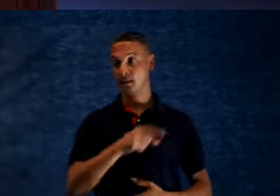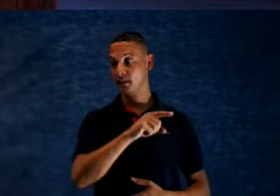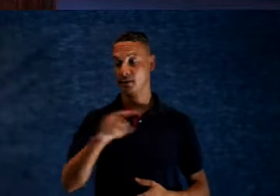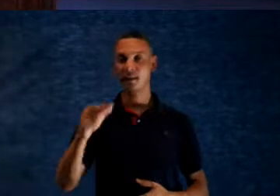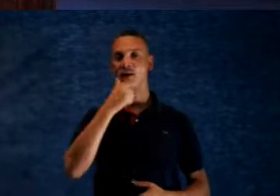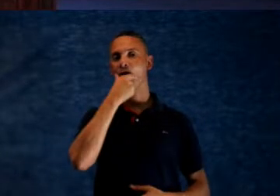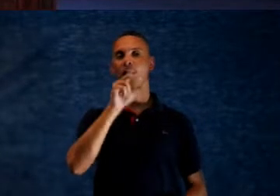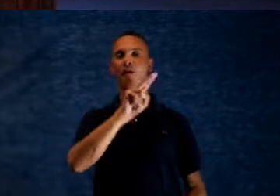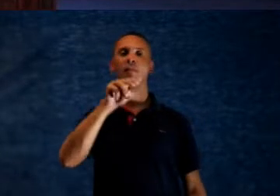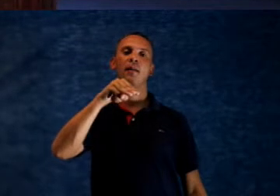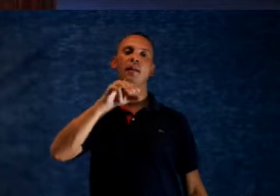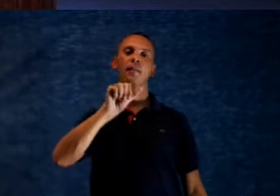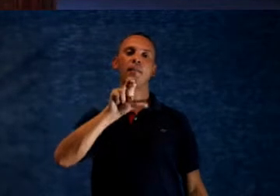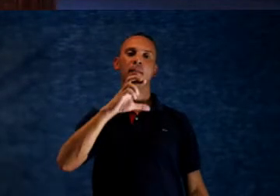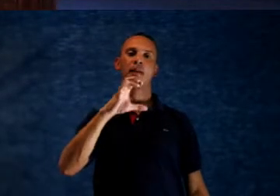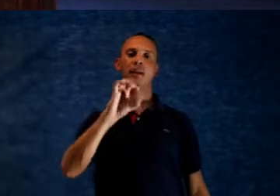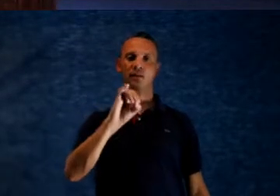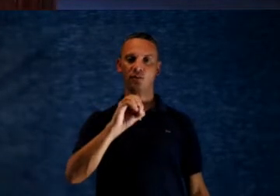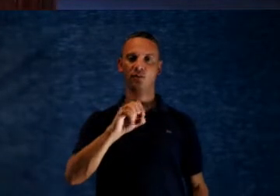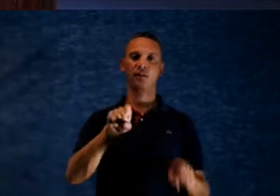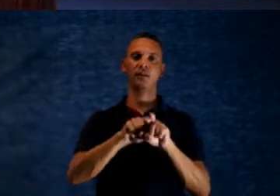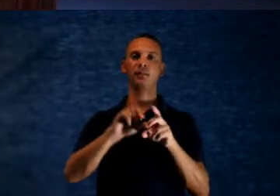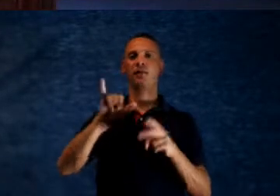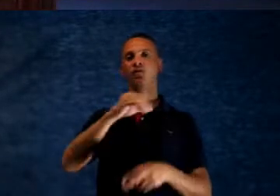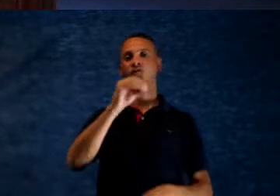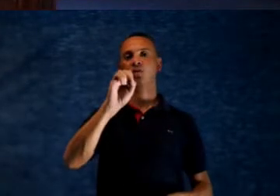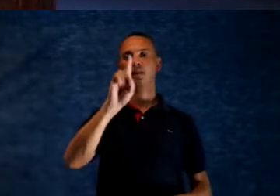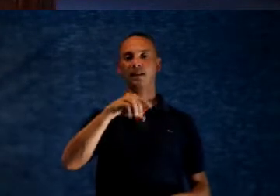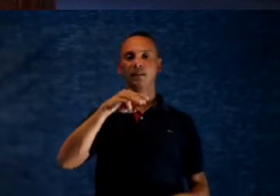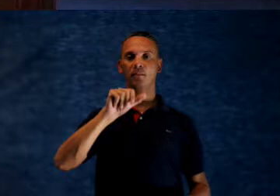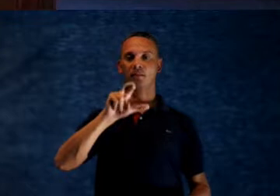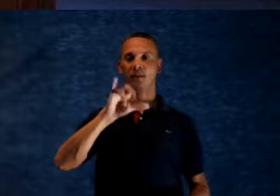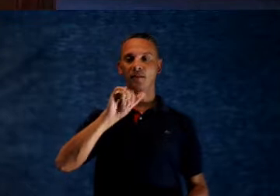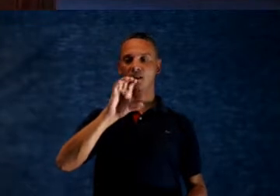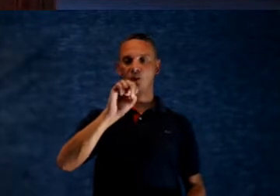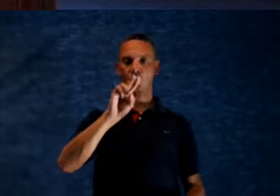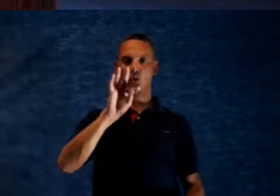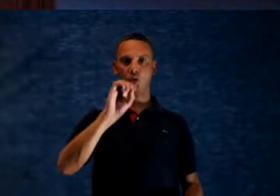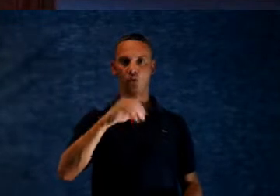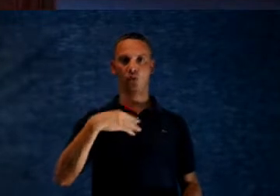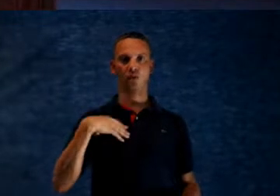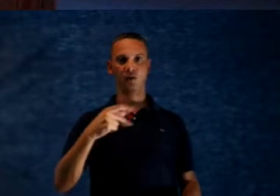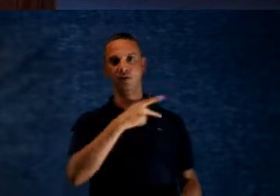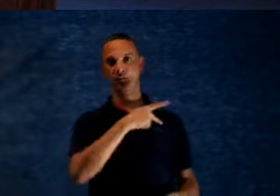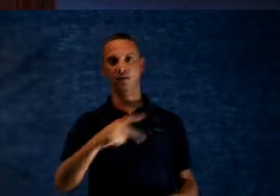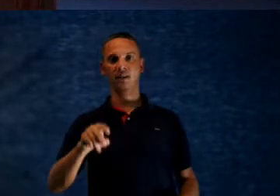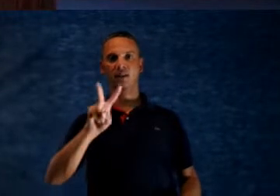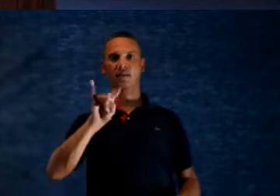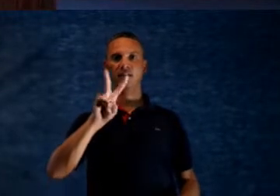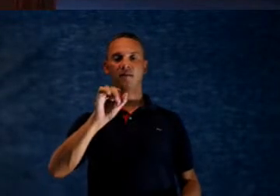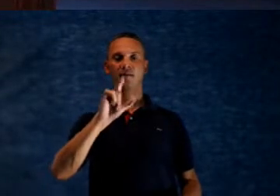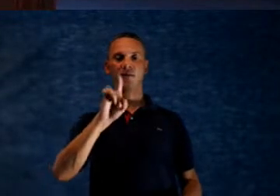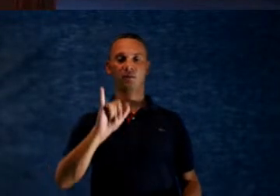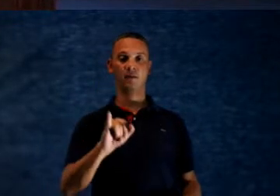Registramos ainda a presença entre nós do acadêmico Márcio Sampaio e de José Maria Couto Moreira, filho do